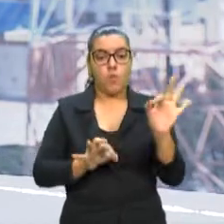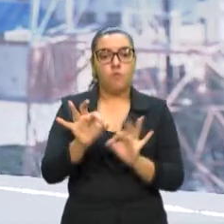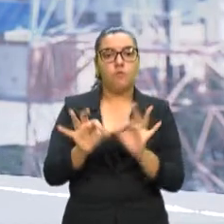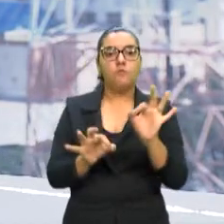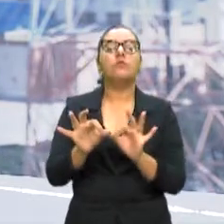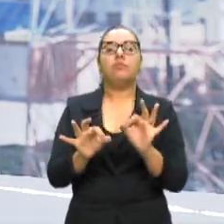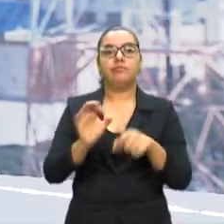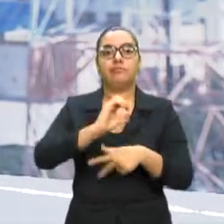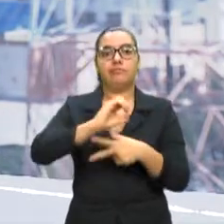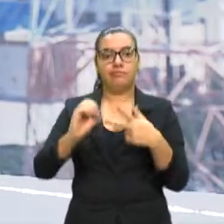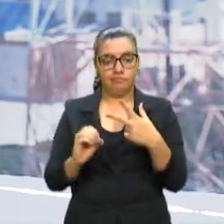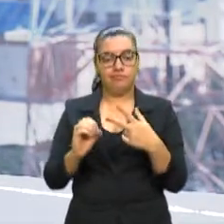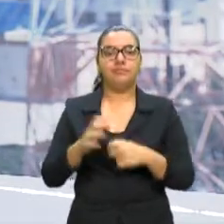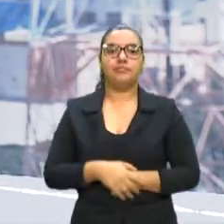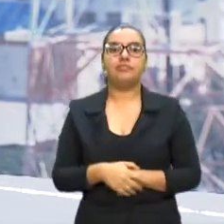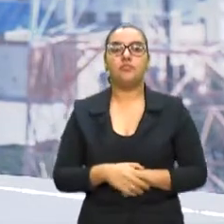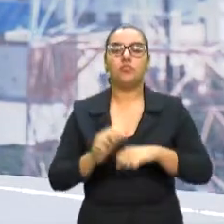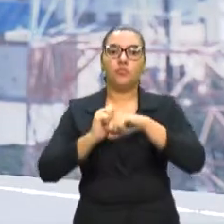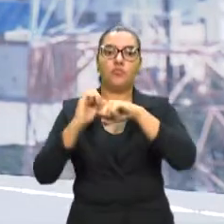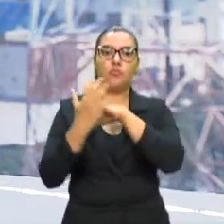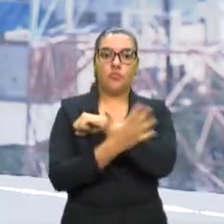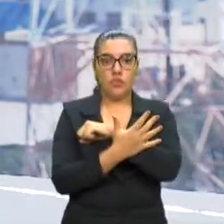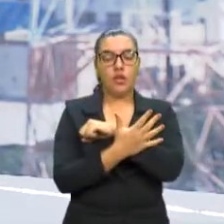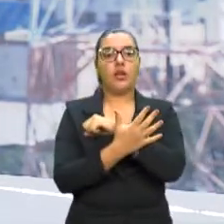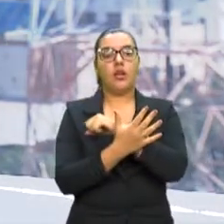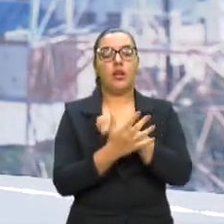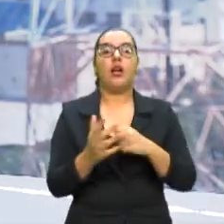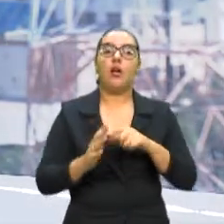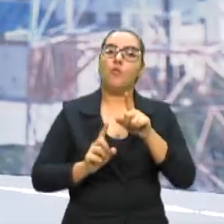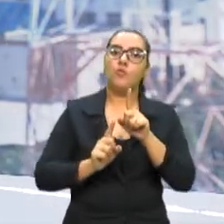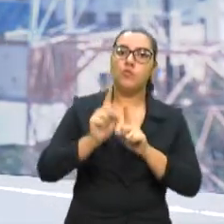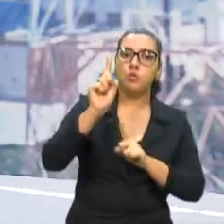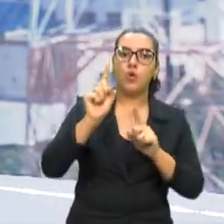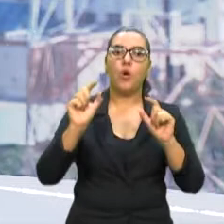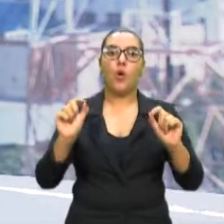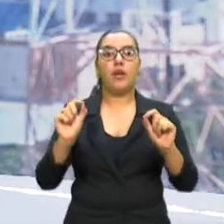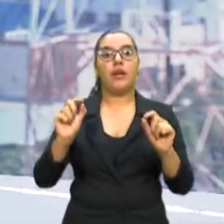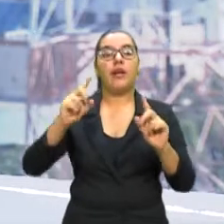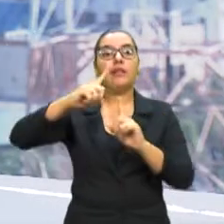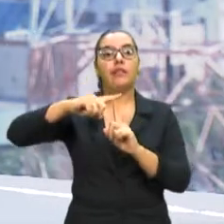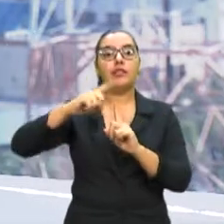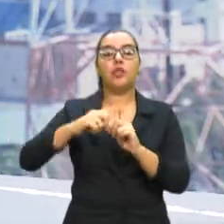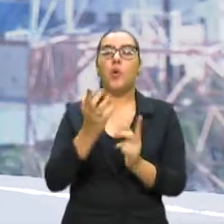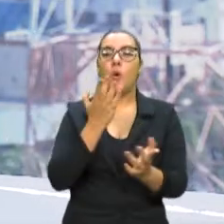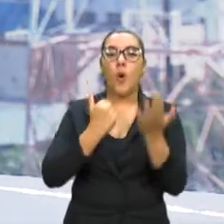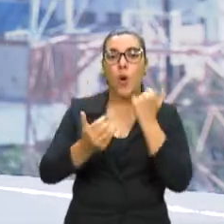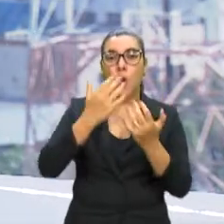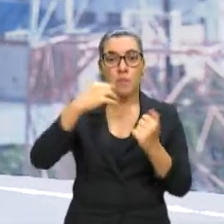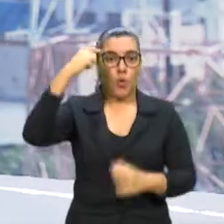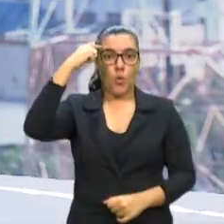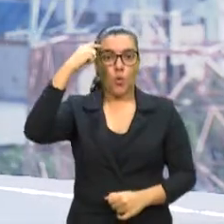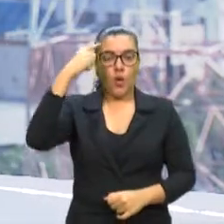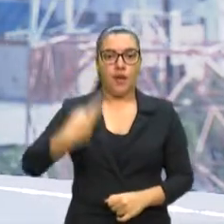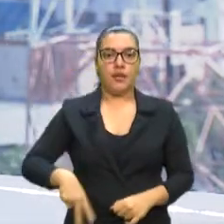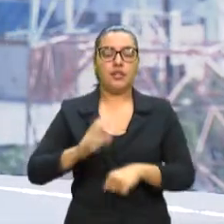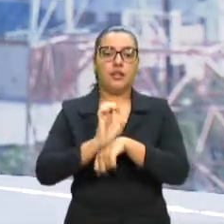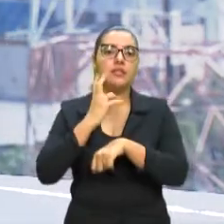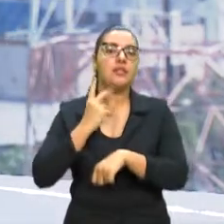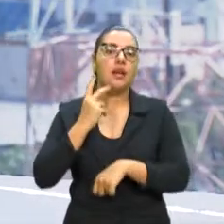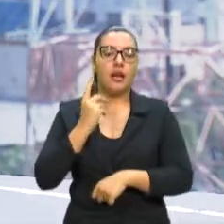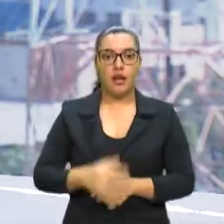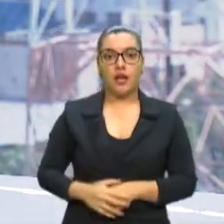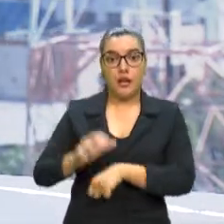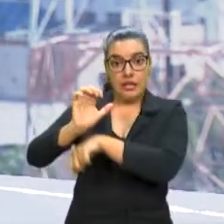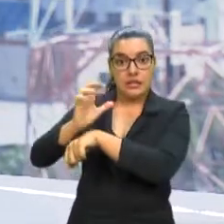Enem. A pandemia de Covid-19 aumenta os distúrbios alimentares em todo o mundo. E o Ceará tem a primeira